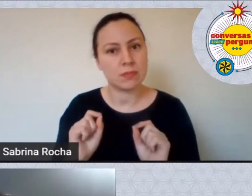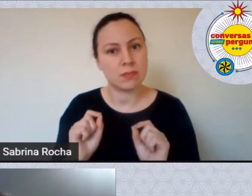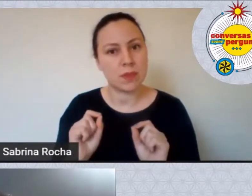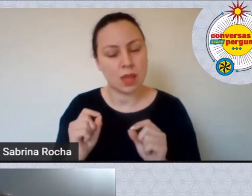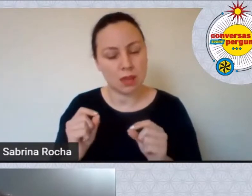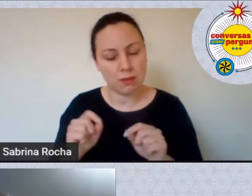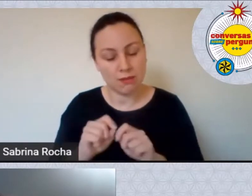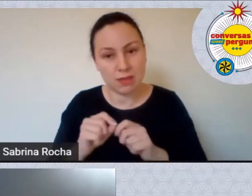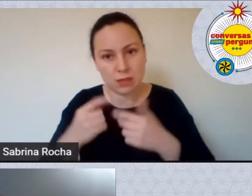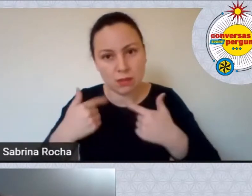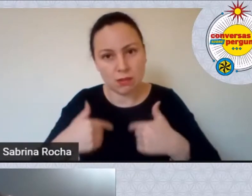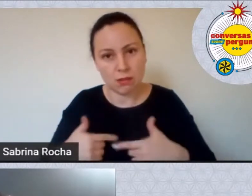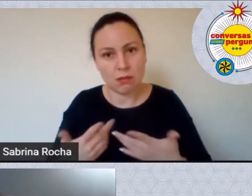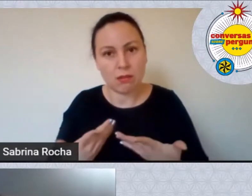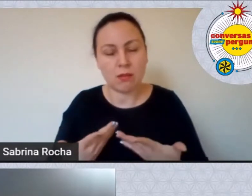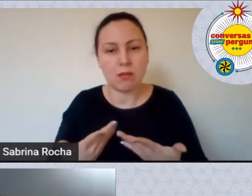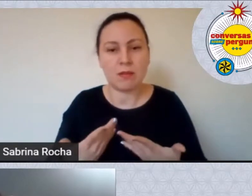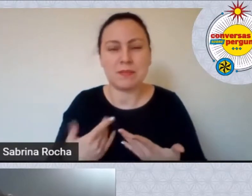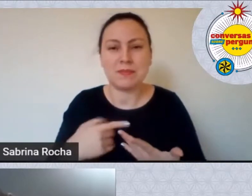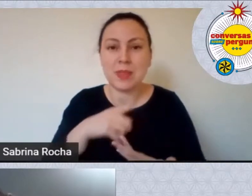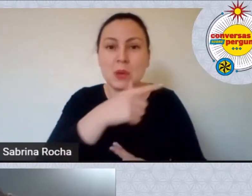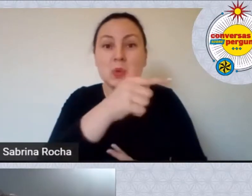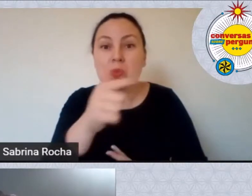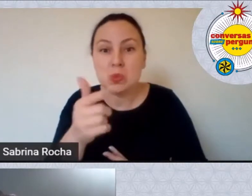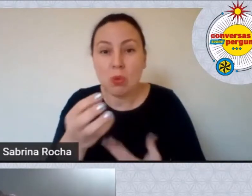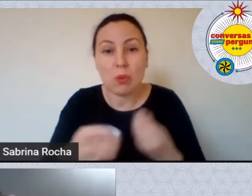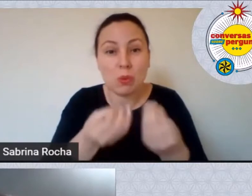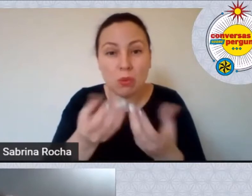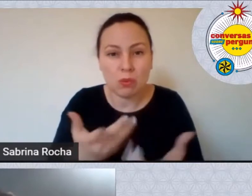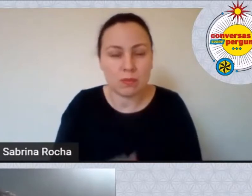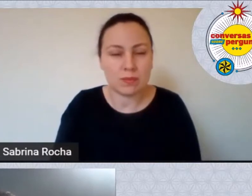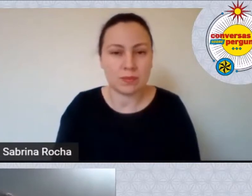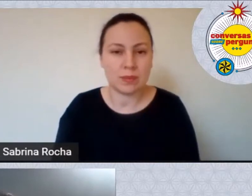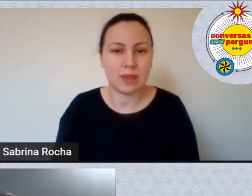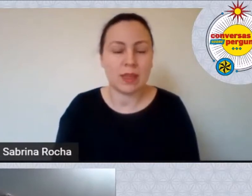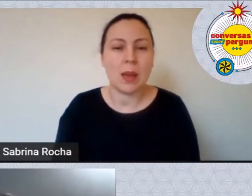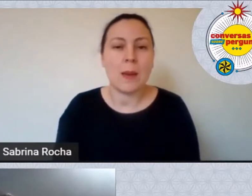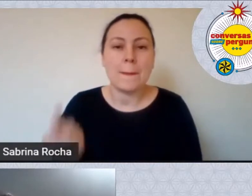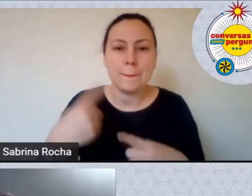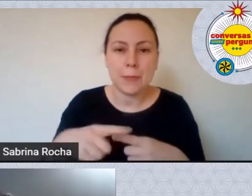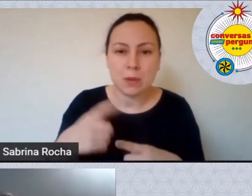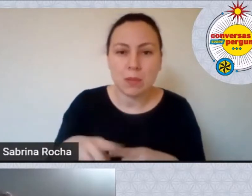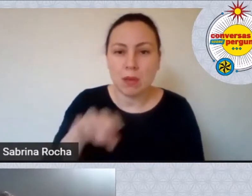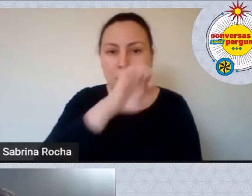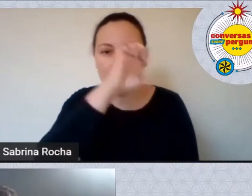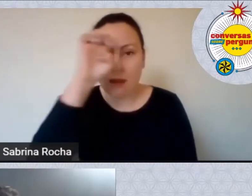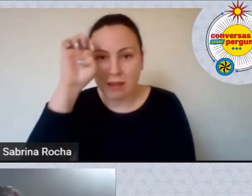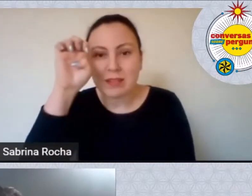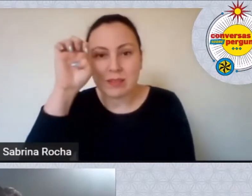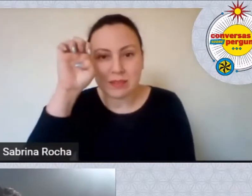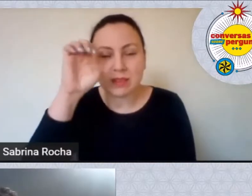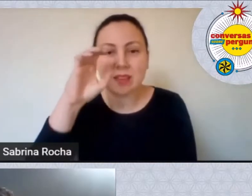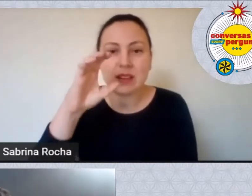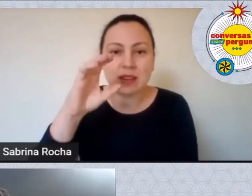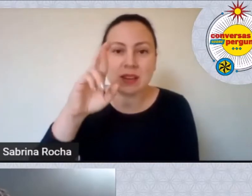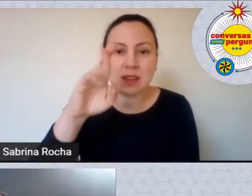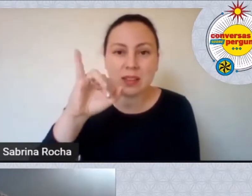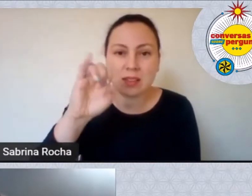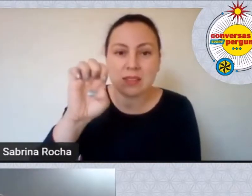da ética que você descobre qual que é a ética da crise para esta pessoa. Né? Quer dizer, como é que você